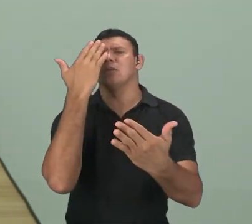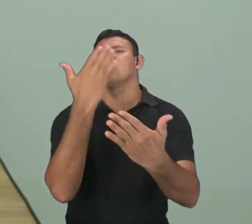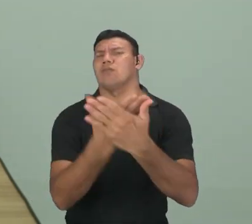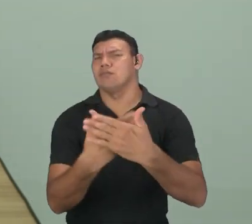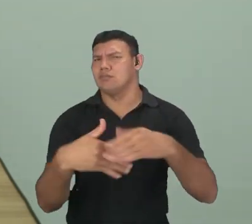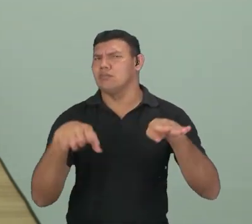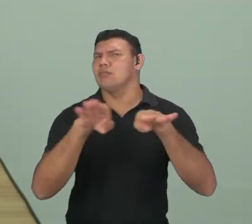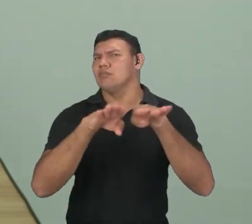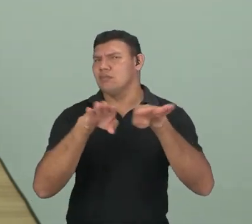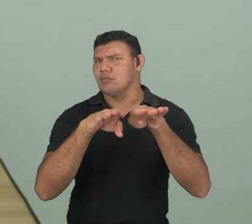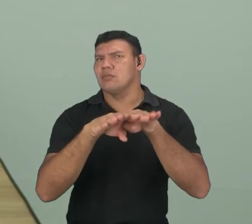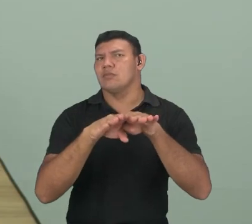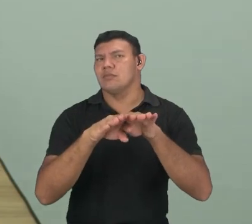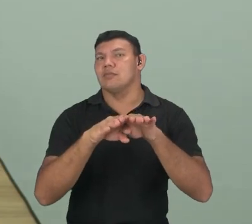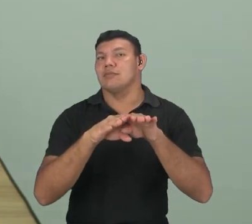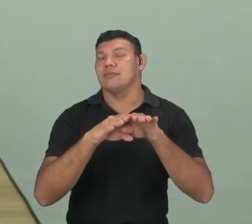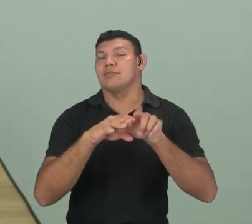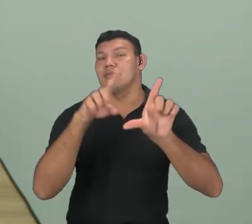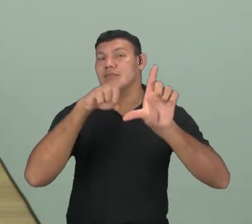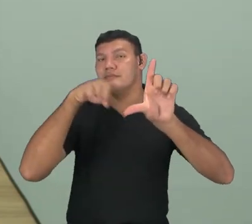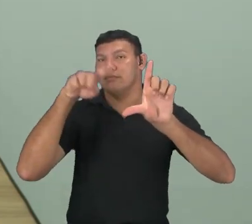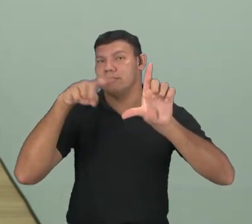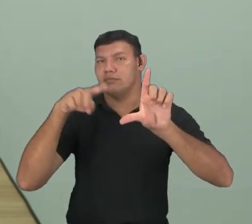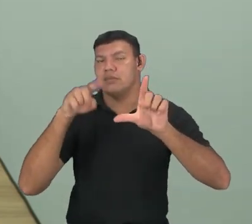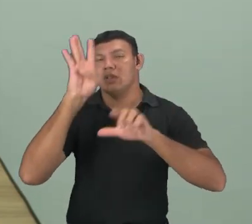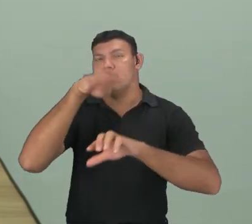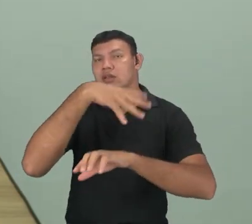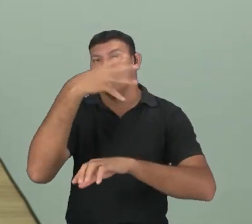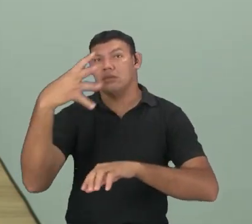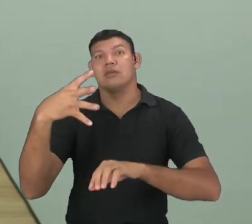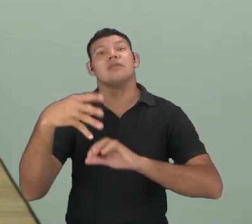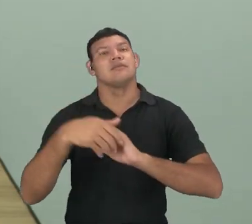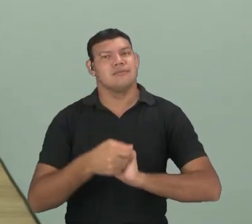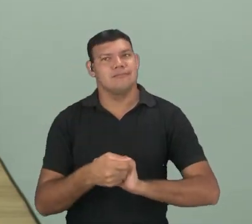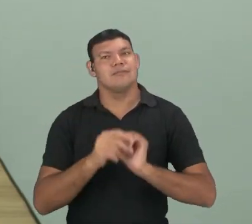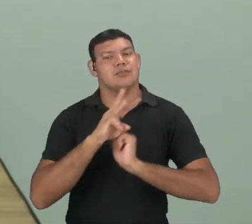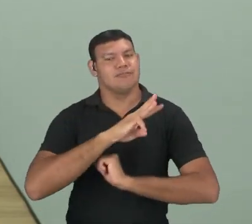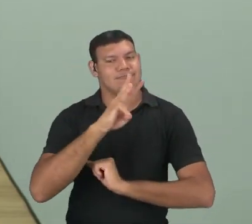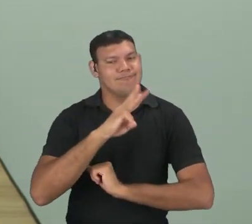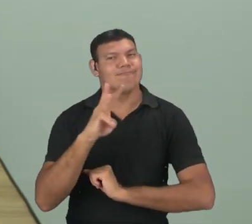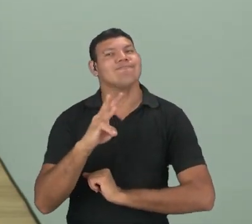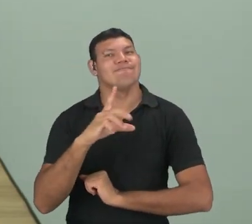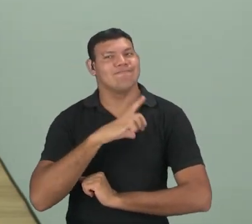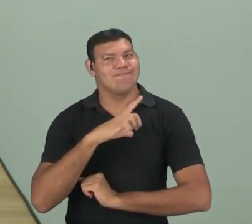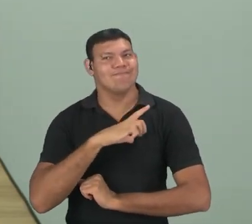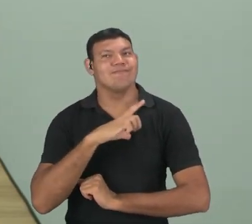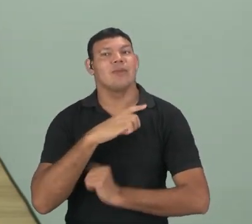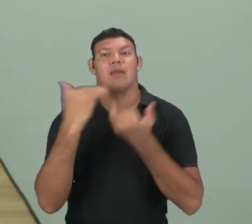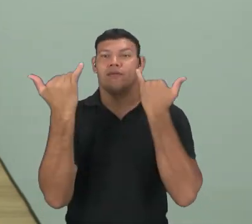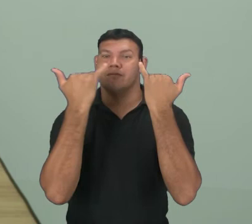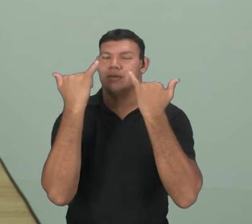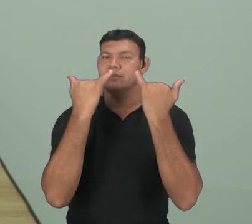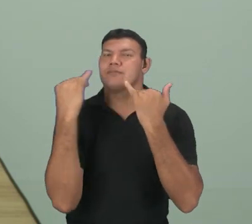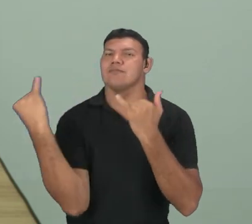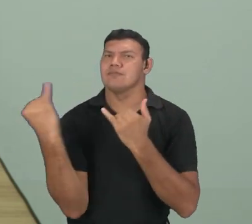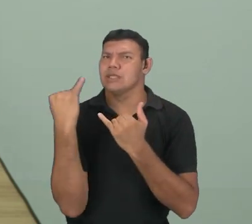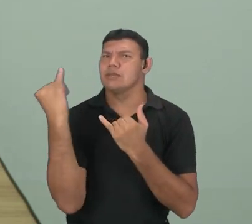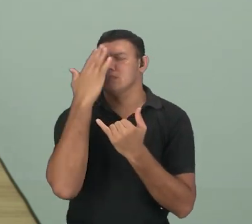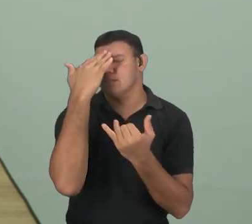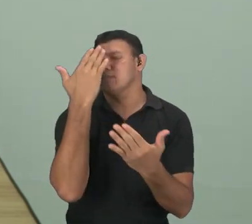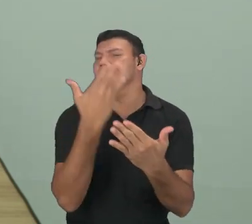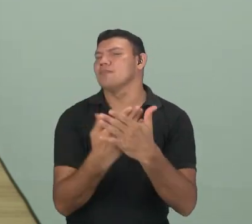algo confiável, né? O outro gráfico que nós mostramos, a outra tabela, ela vem desse site. Então, são